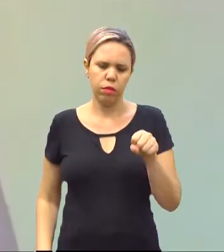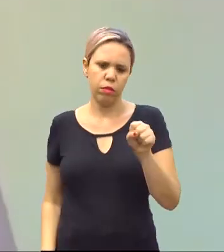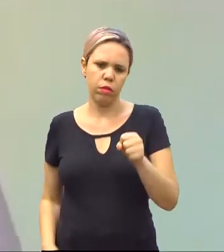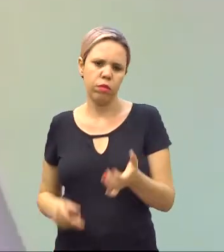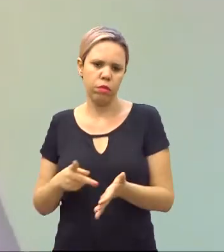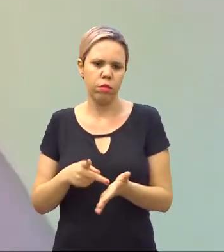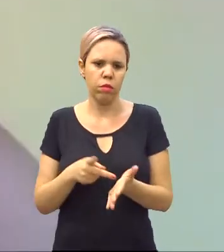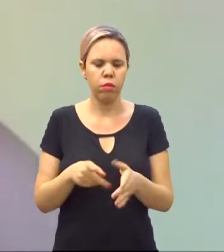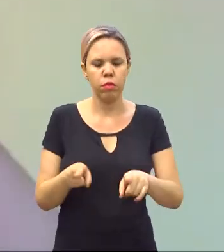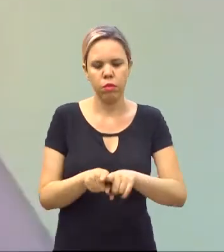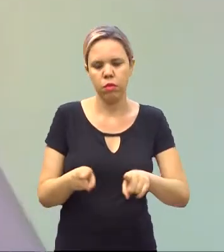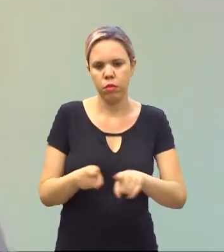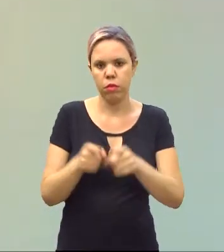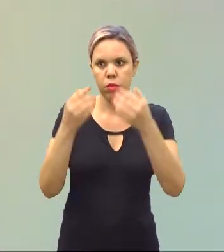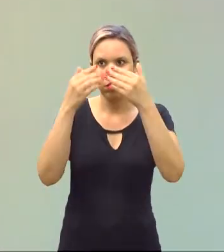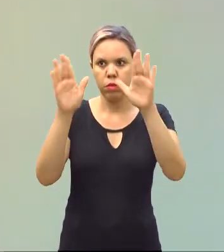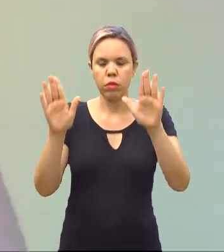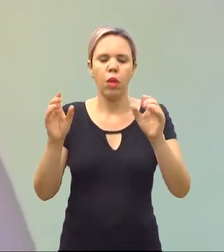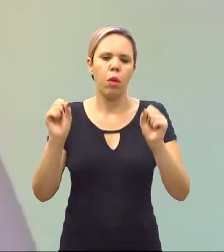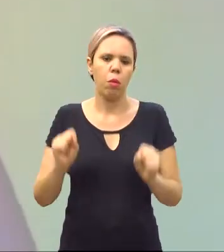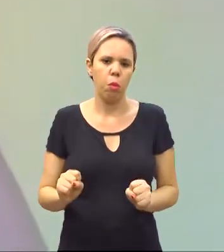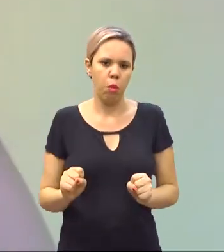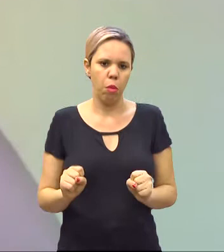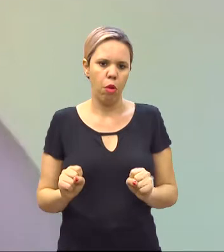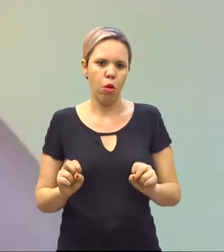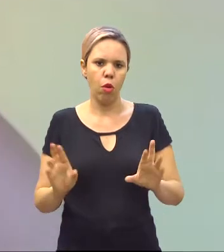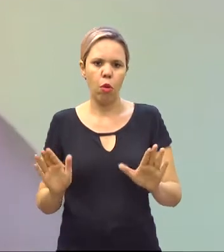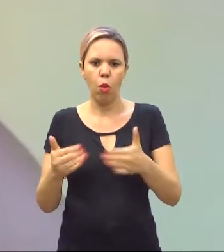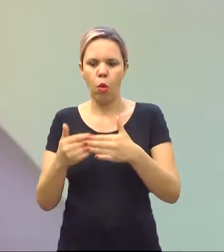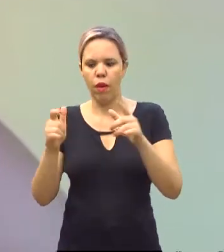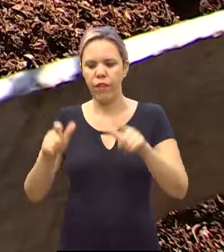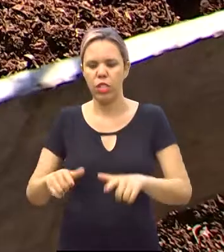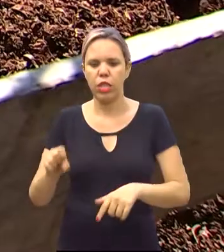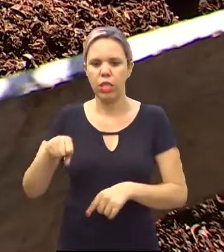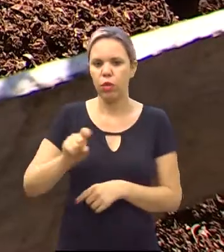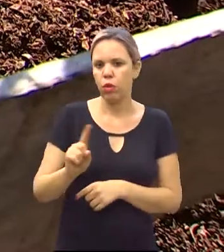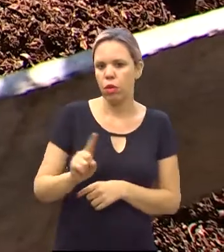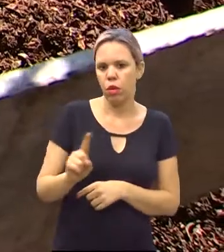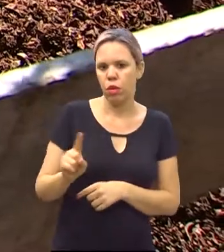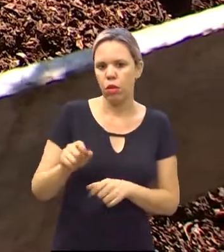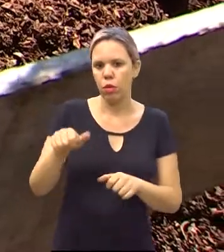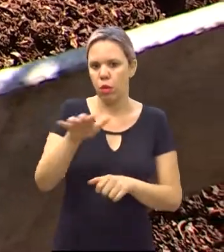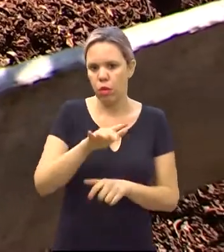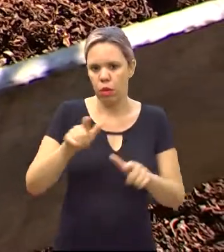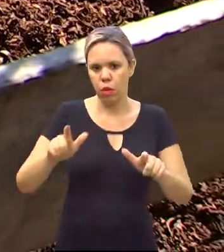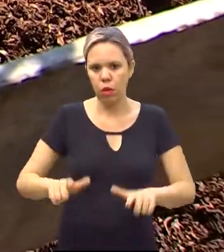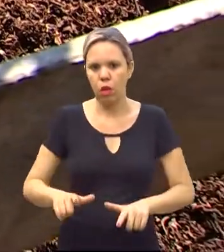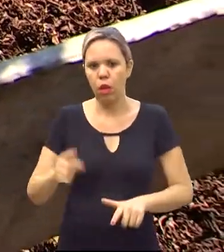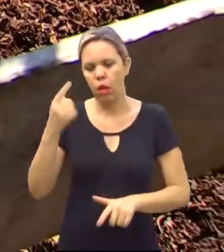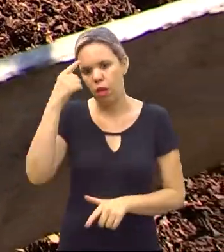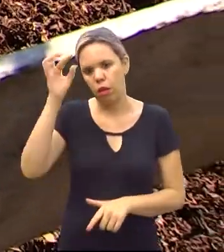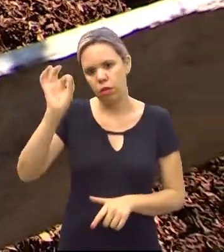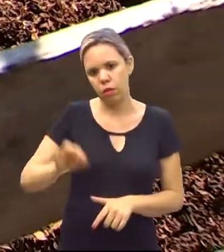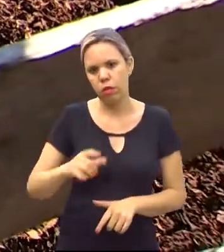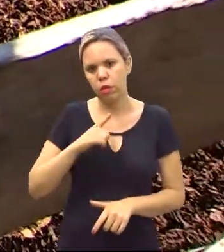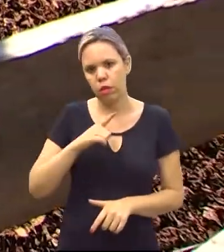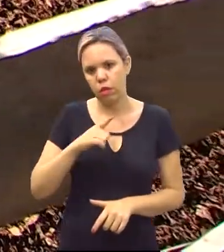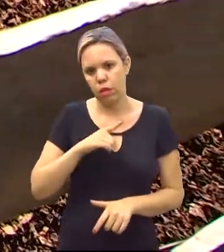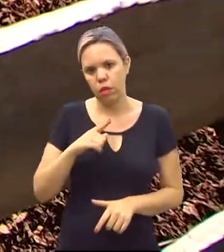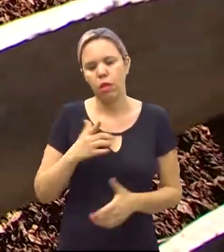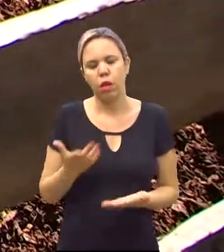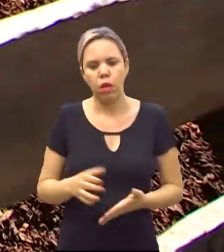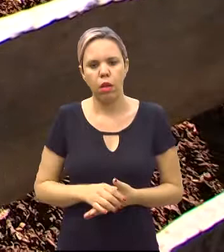Isso, ela também fica em céu aberto, pode estar em ambiente fechado ou não, né? Você pode ter uma área de cobertura, o ideal é que tenha uma área